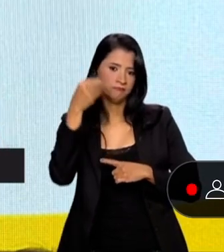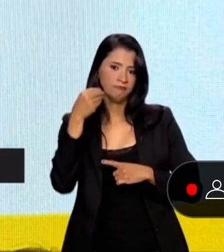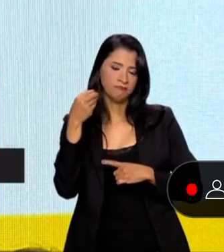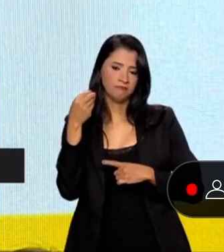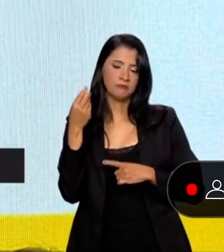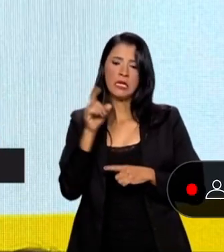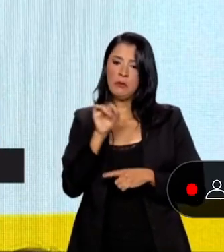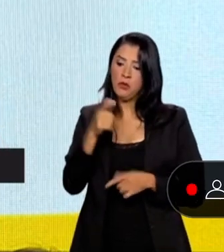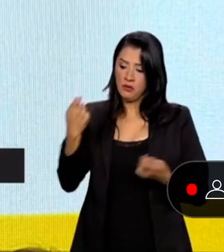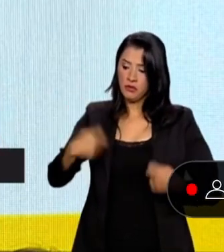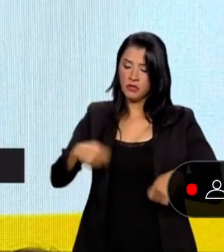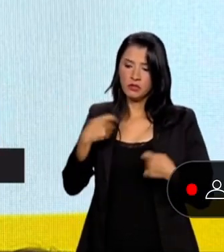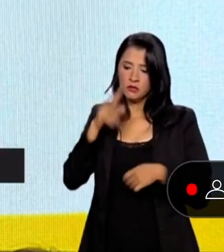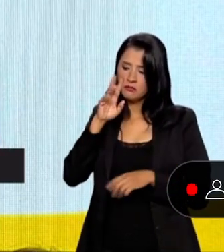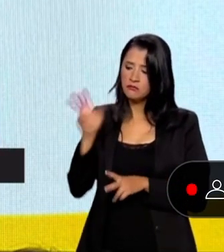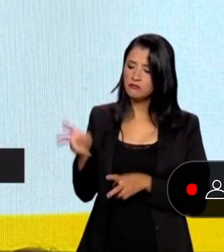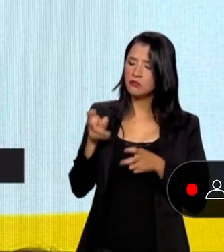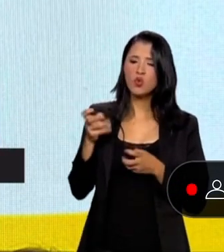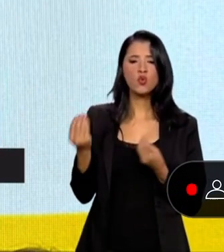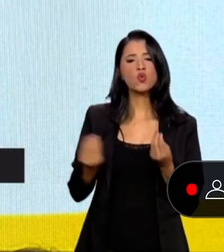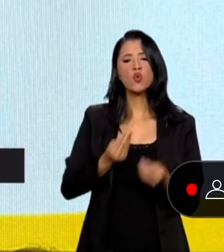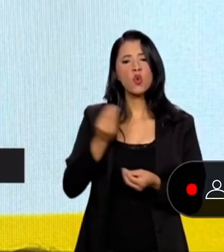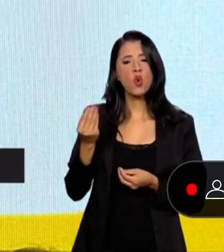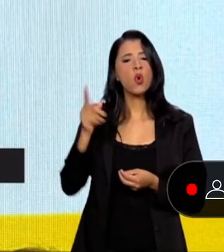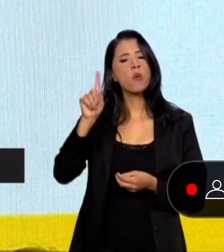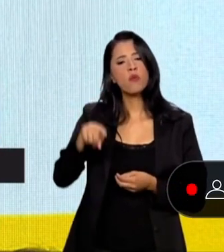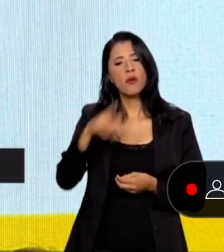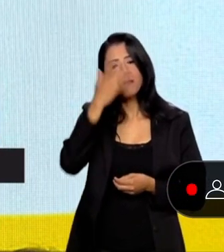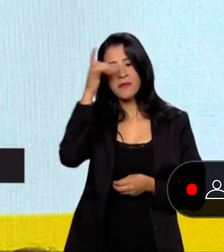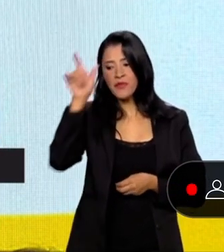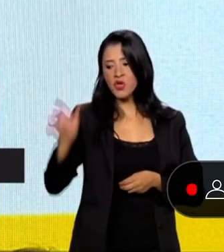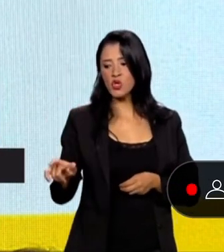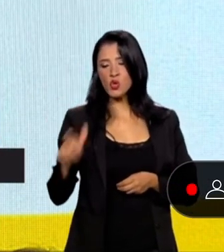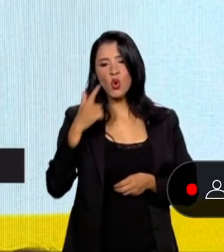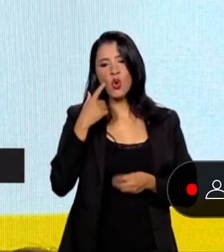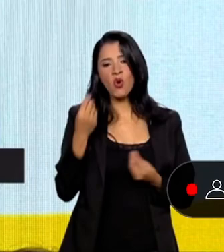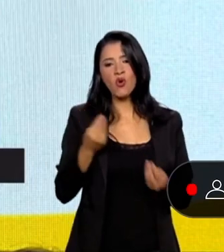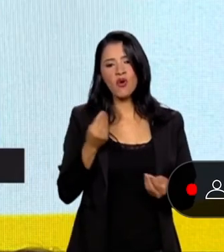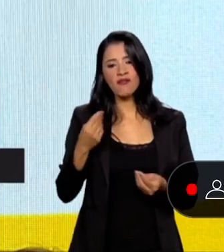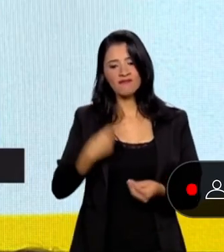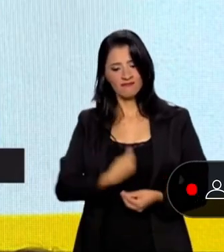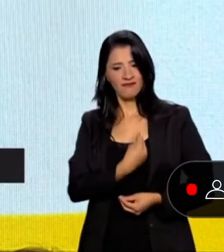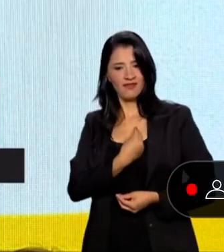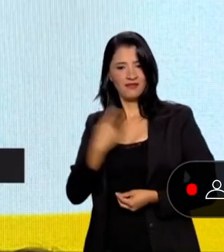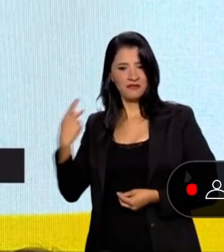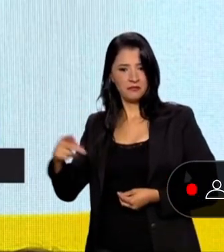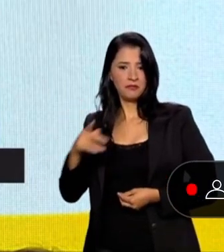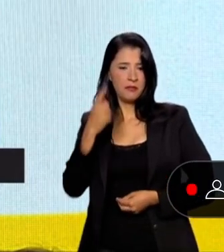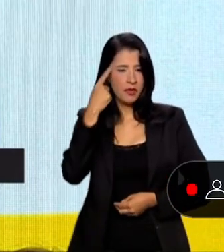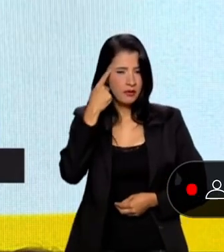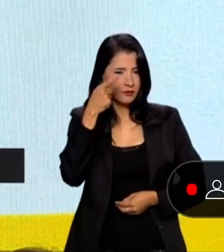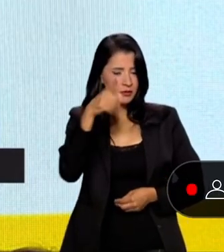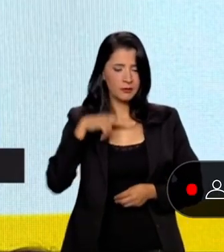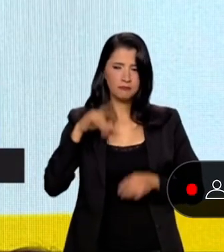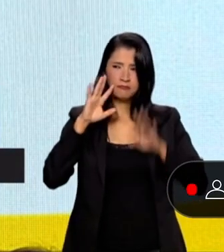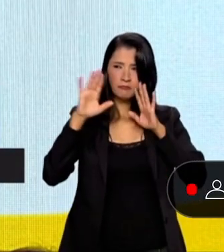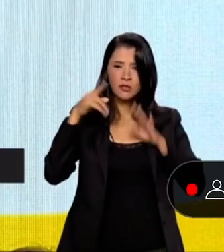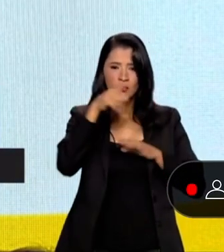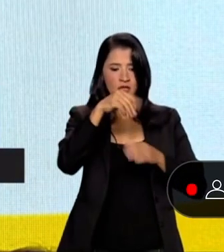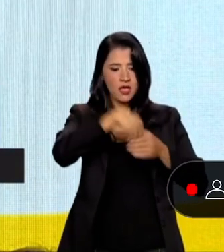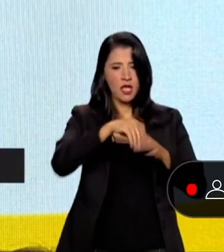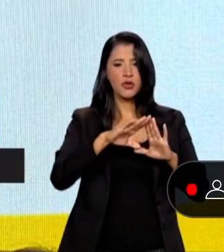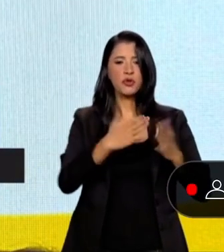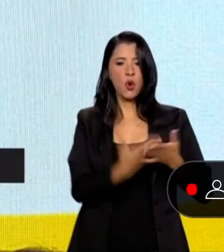Porque é preciso perceber como é que reage o ser humano. Imagina você numa escola, duas